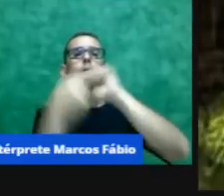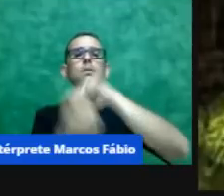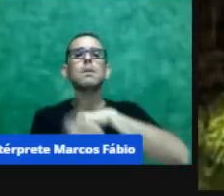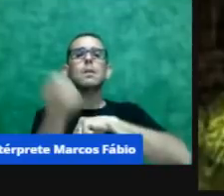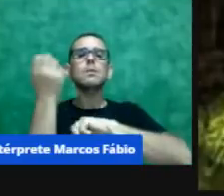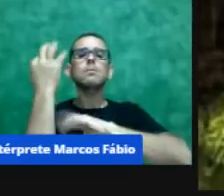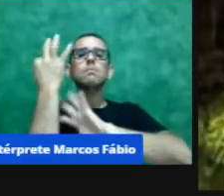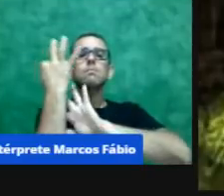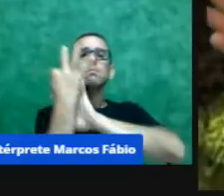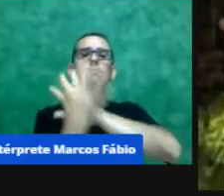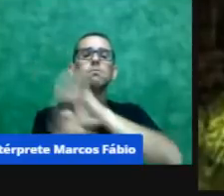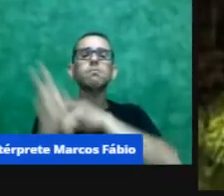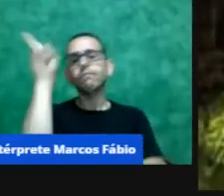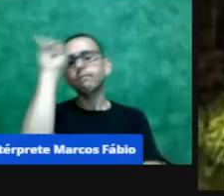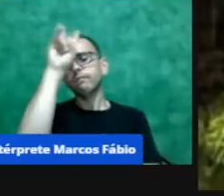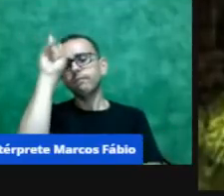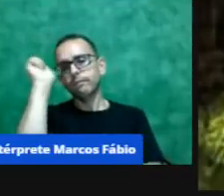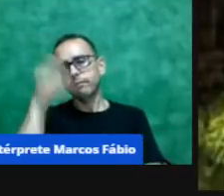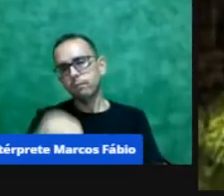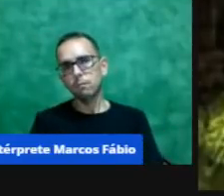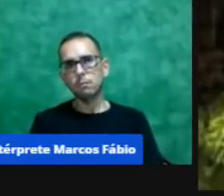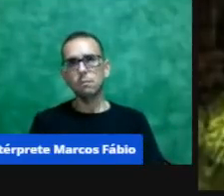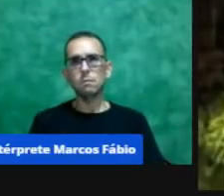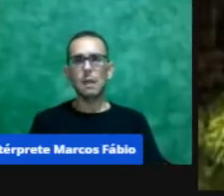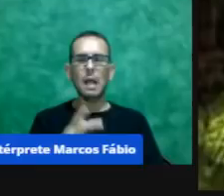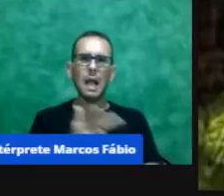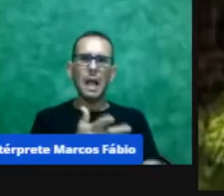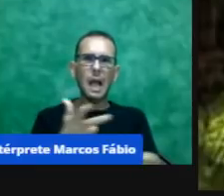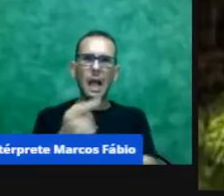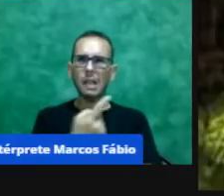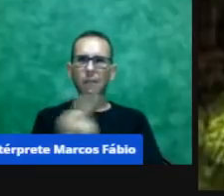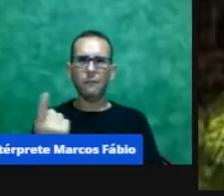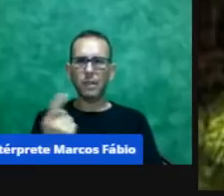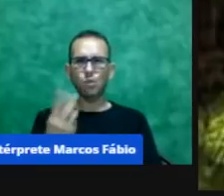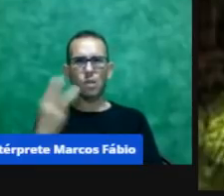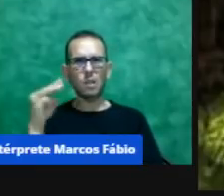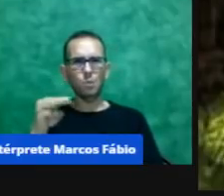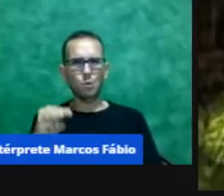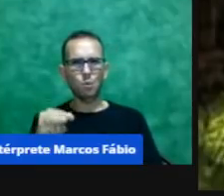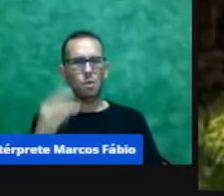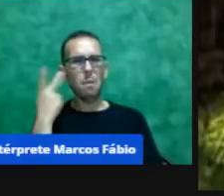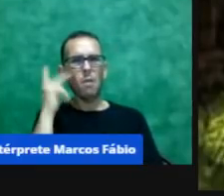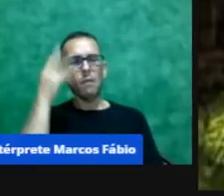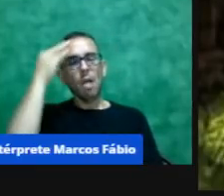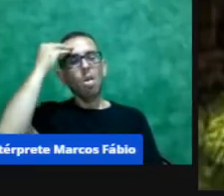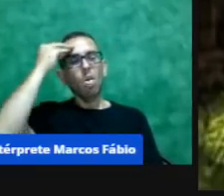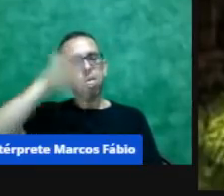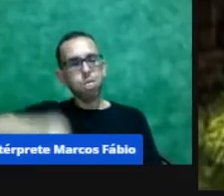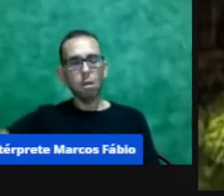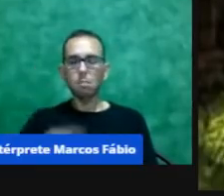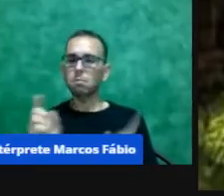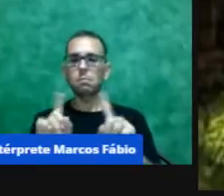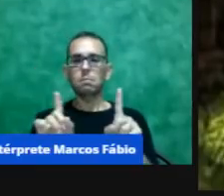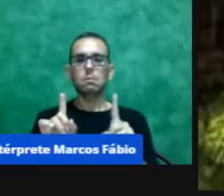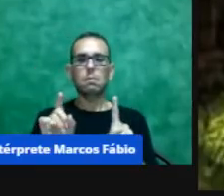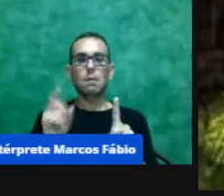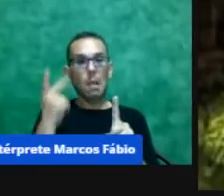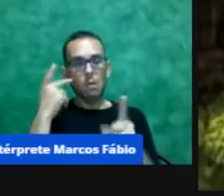bem breve. Eu não costumo ultrapassar 3 minutos cada vídeo, para não ficar cansativo para a criança. Então, além de eu